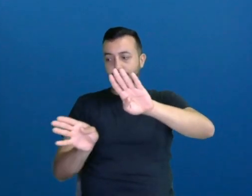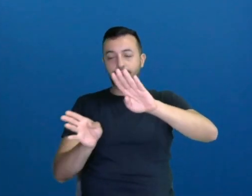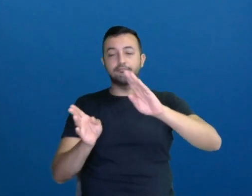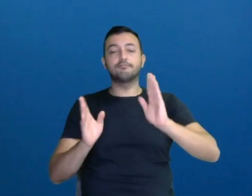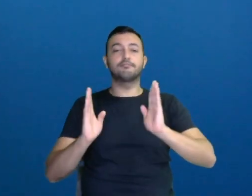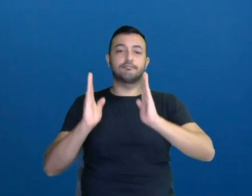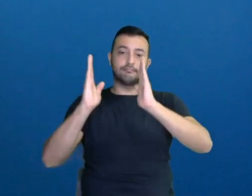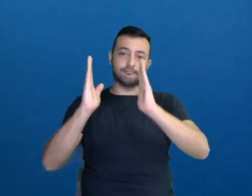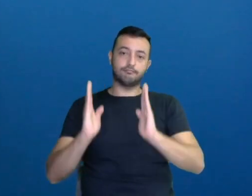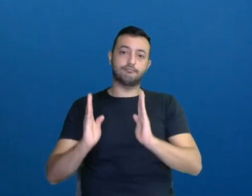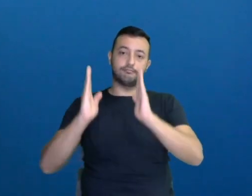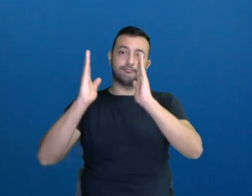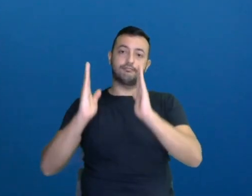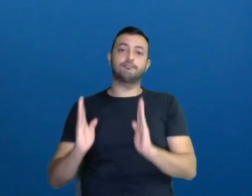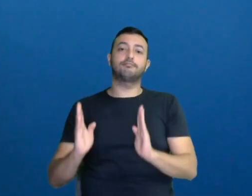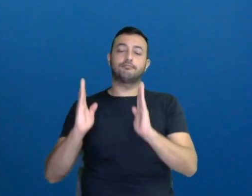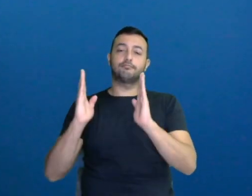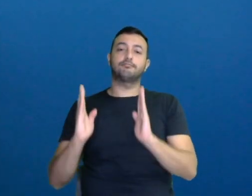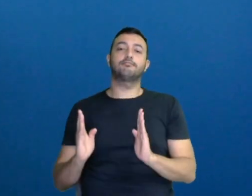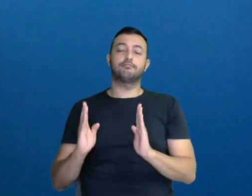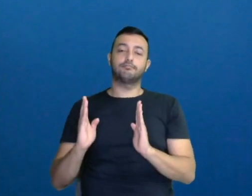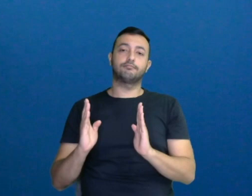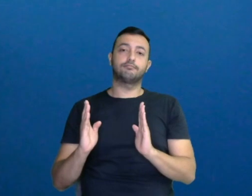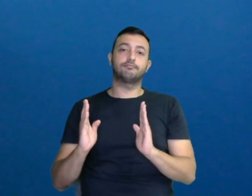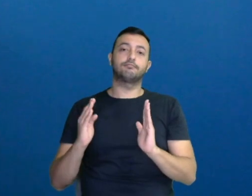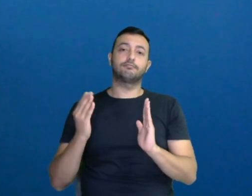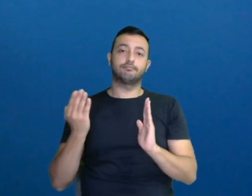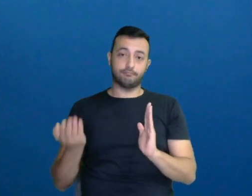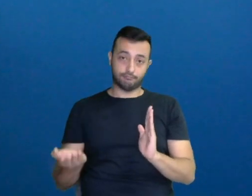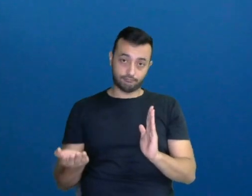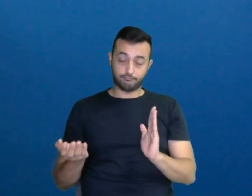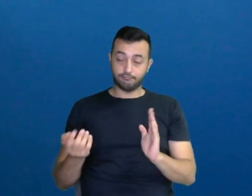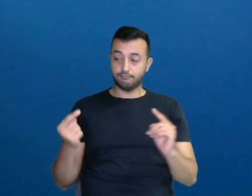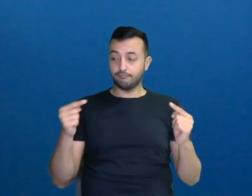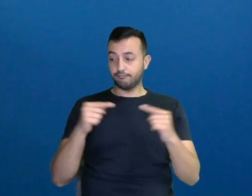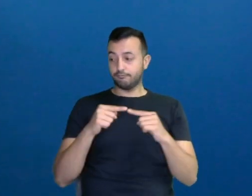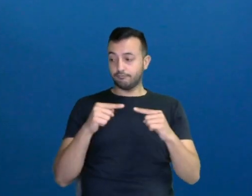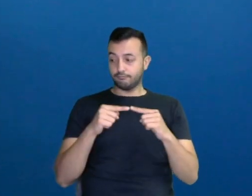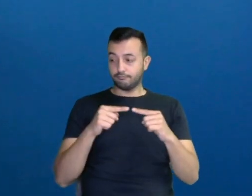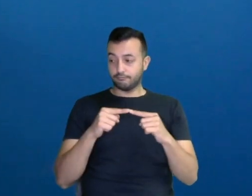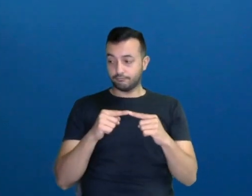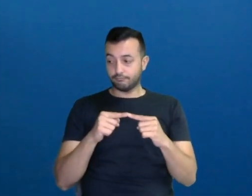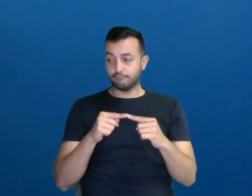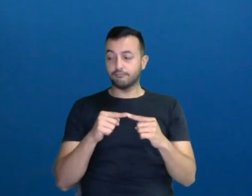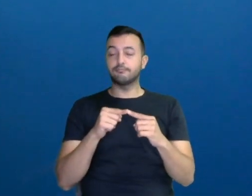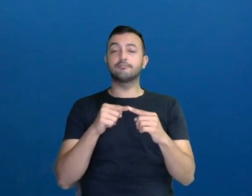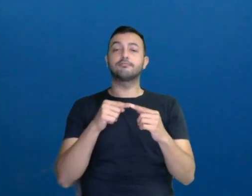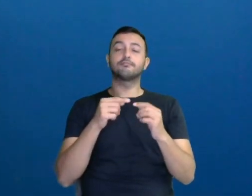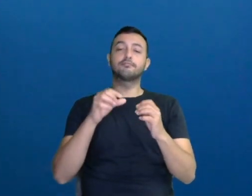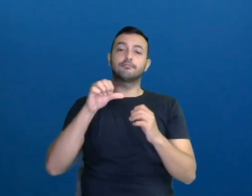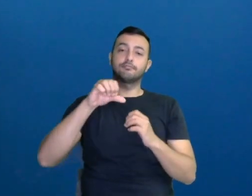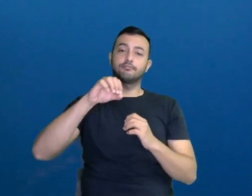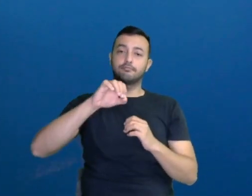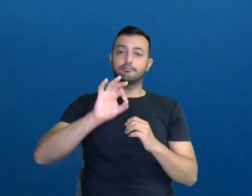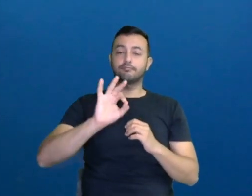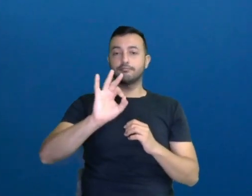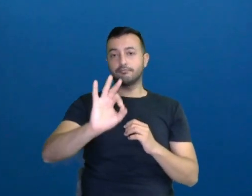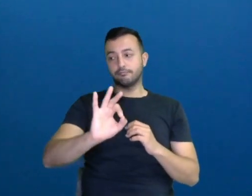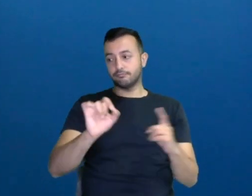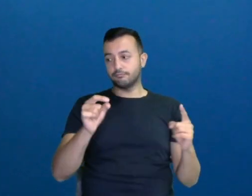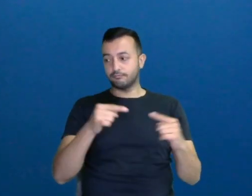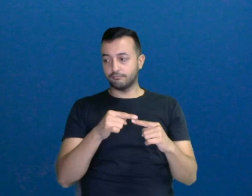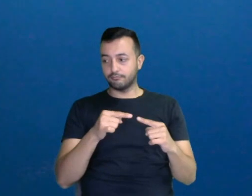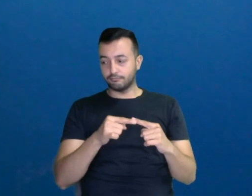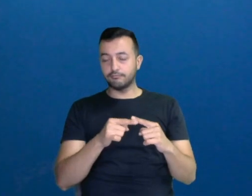ficarem aqui perpendiculares a essa avenida, ó, formando aqui, né, um ângulo de 90 graus, o que garante que